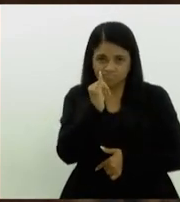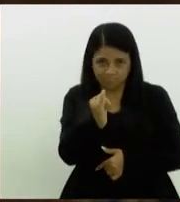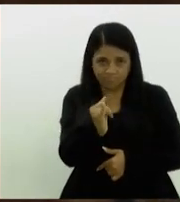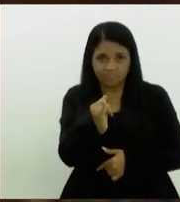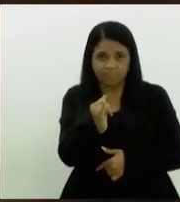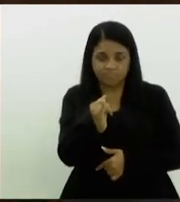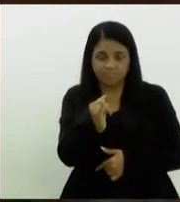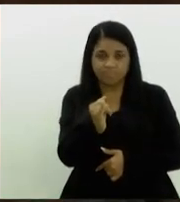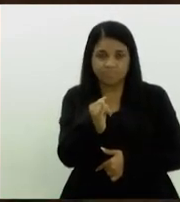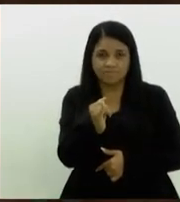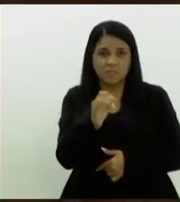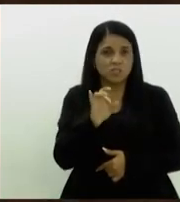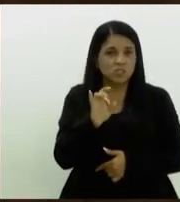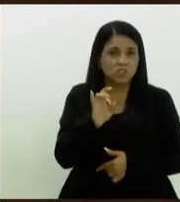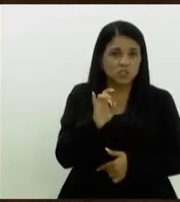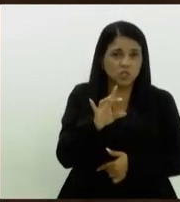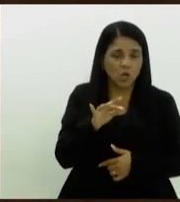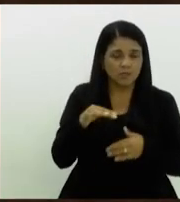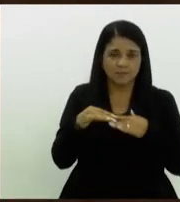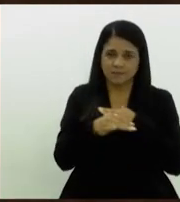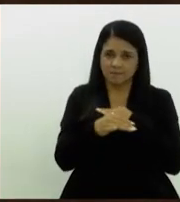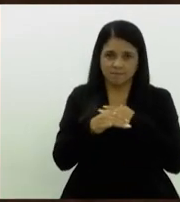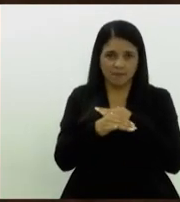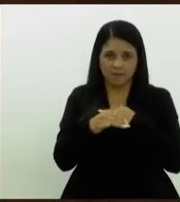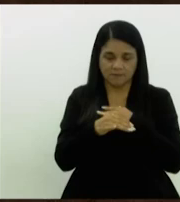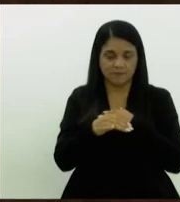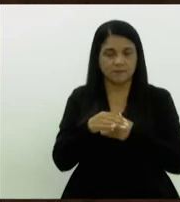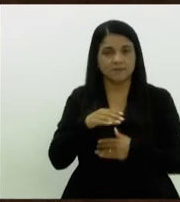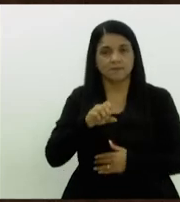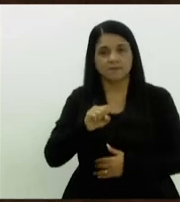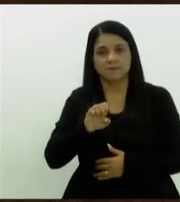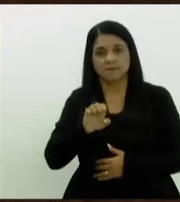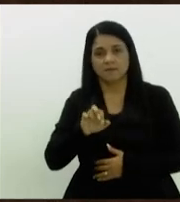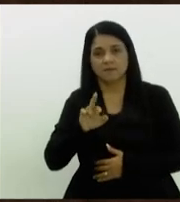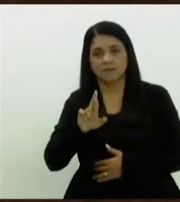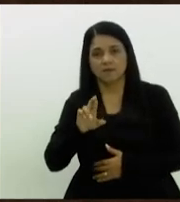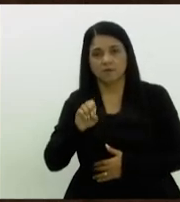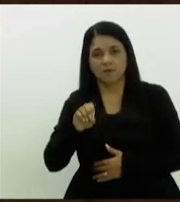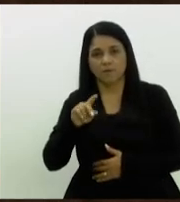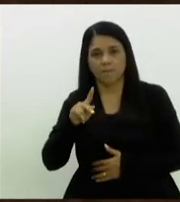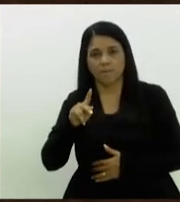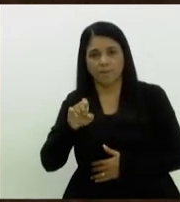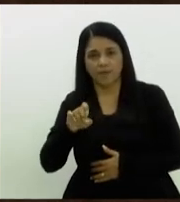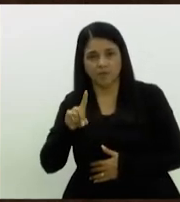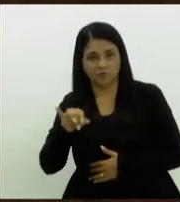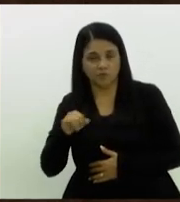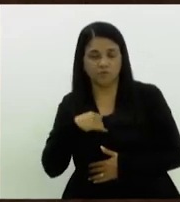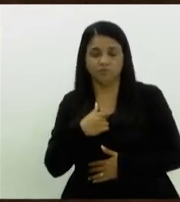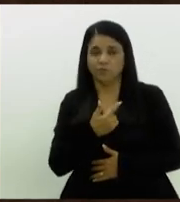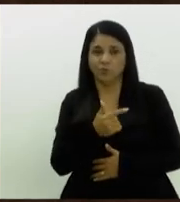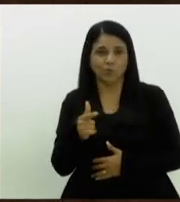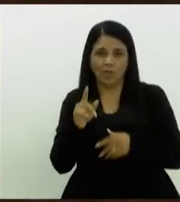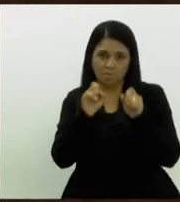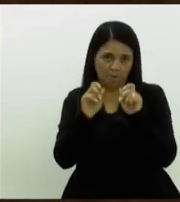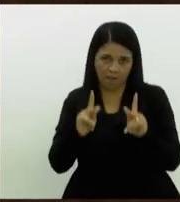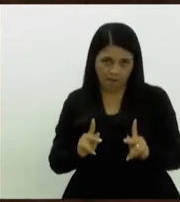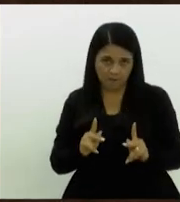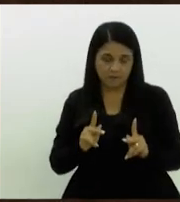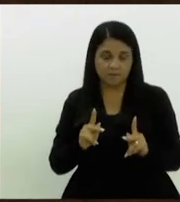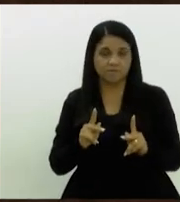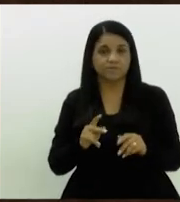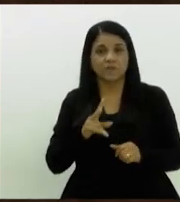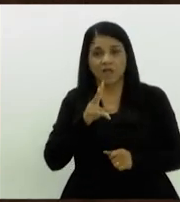é apenas na cidade de Seropédica que o estado do Rio de Janeiro não tem paz, que as forças